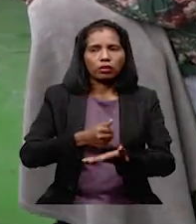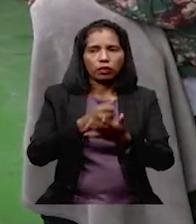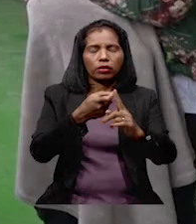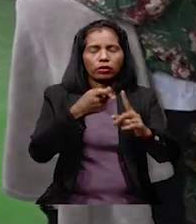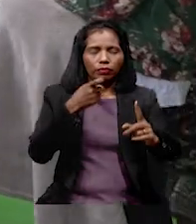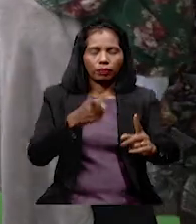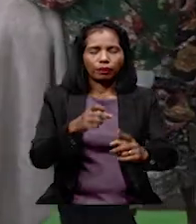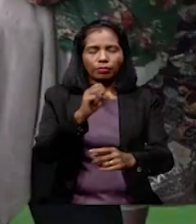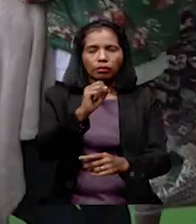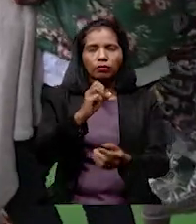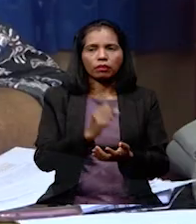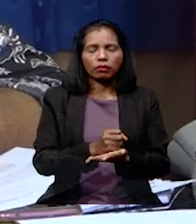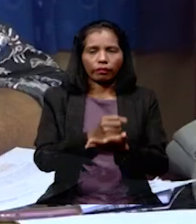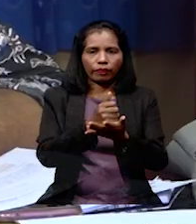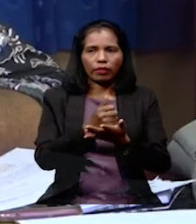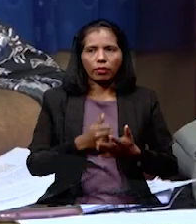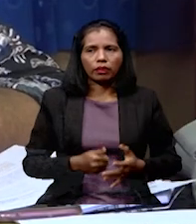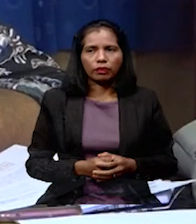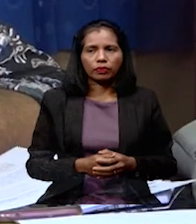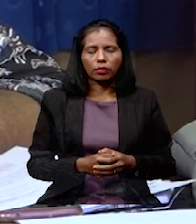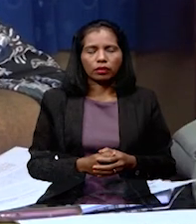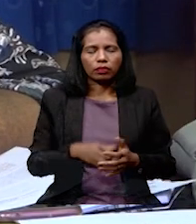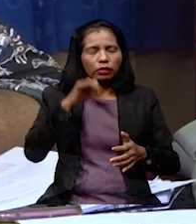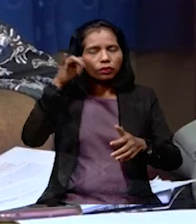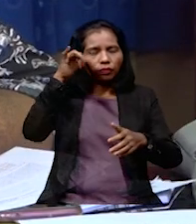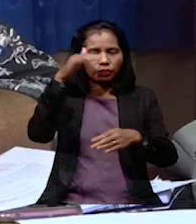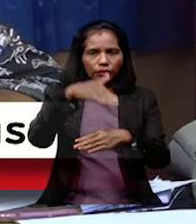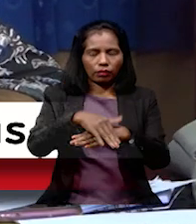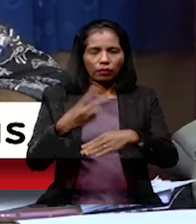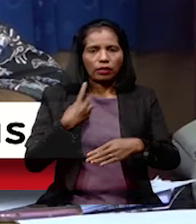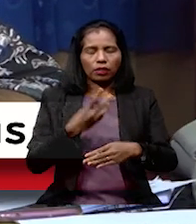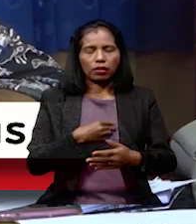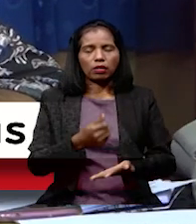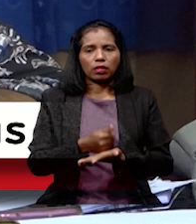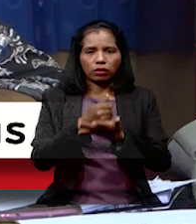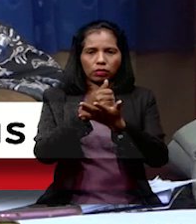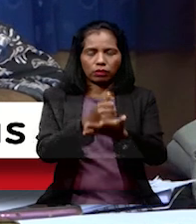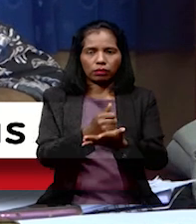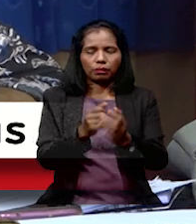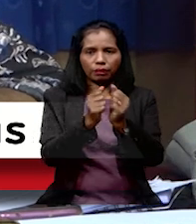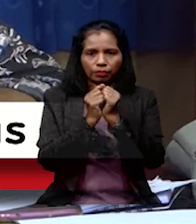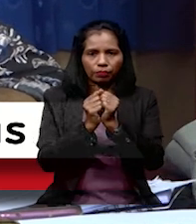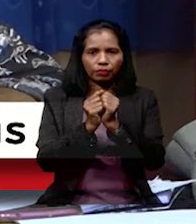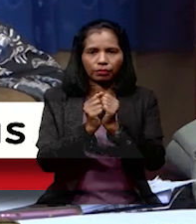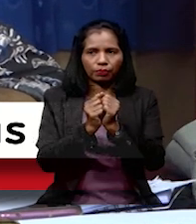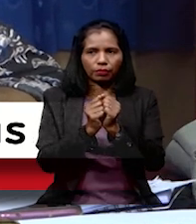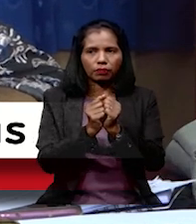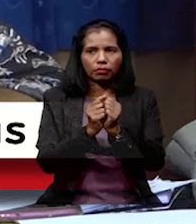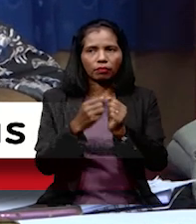Proteção Civil. Por que ele apoia aquelas? Por que ele proteção civil, há muito que ele está